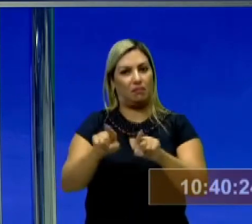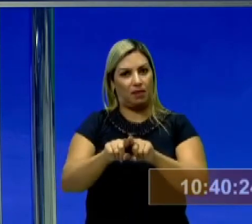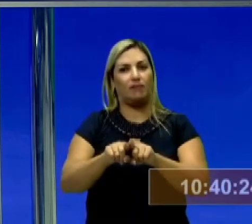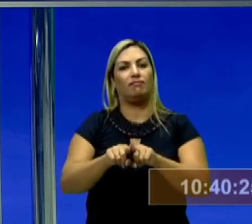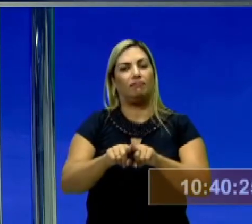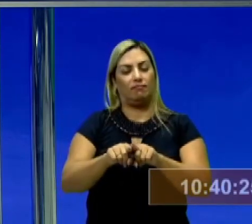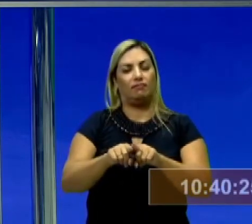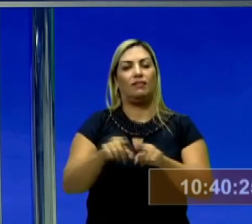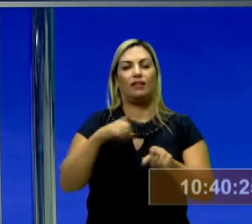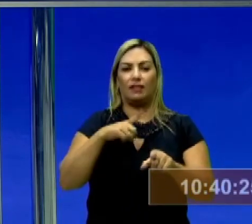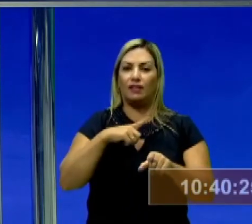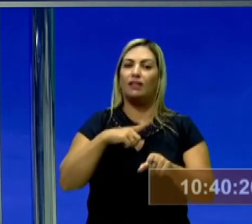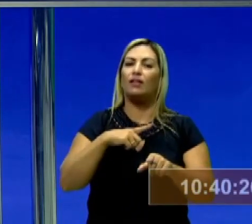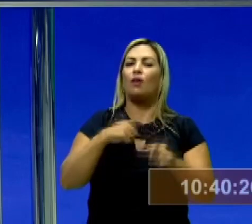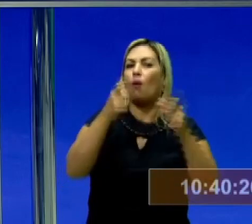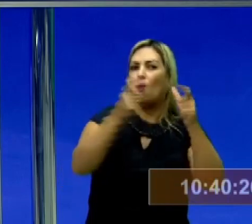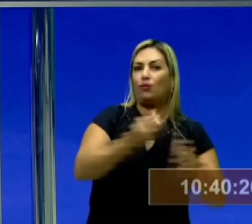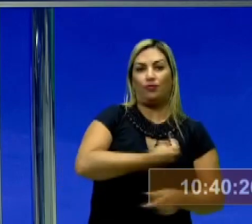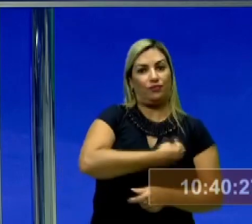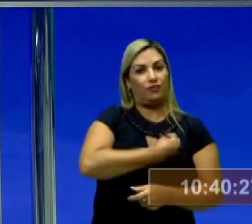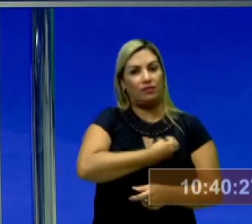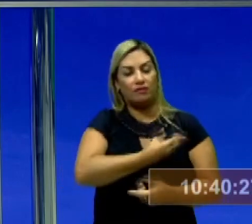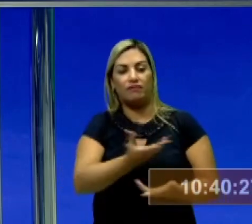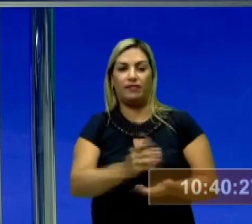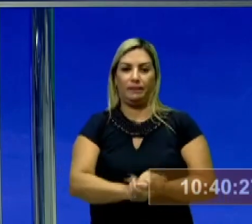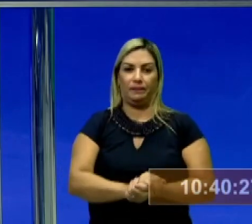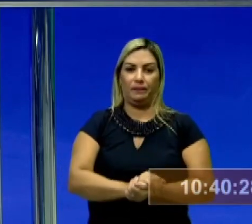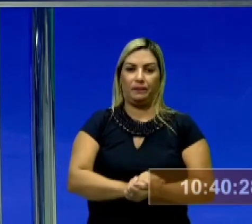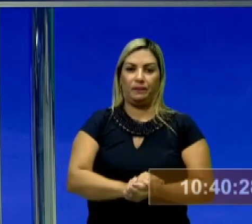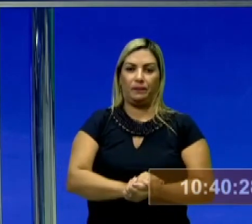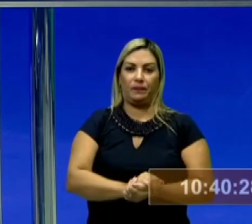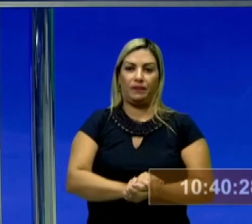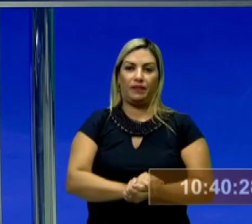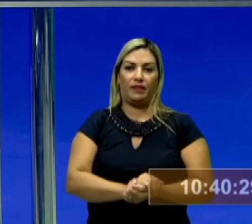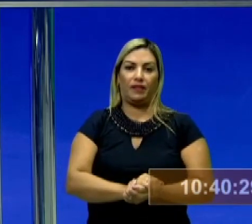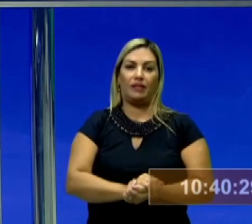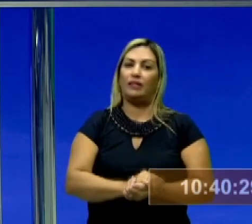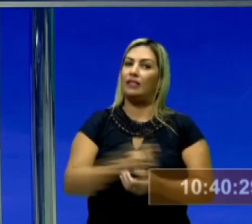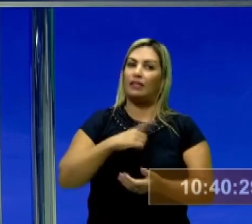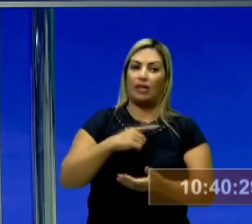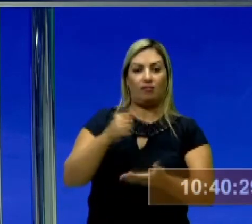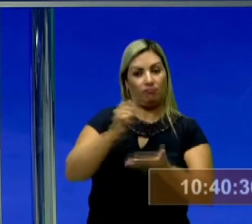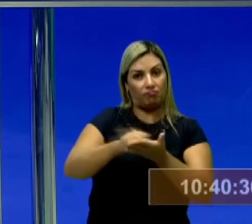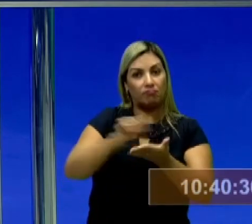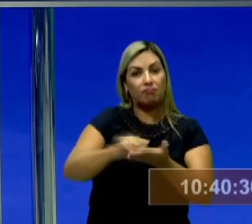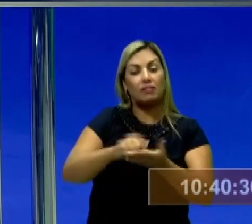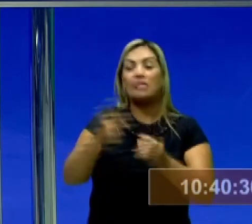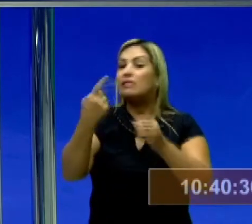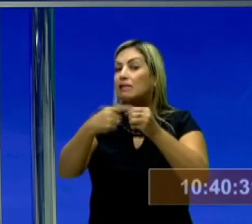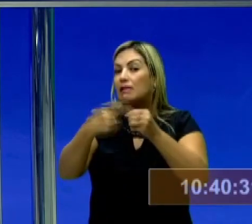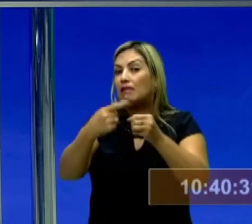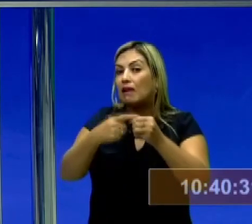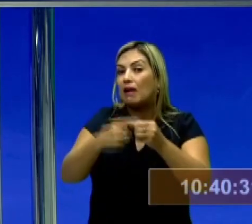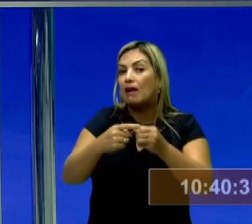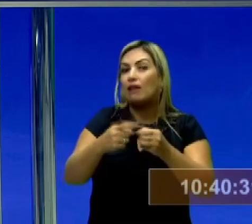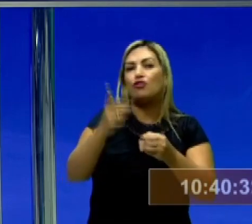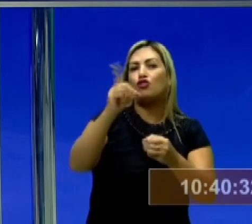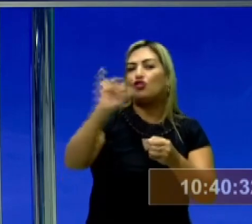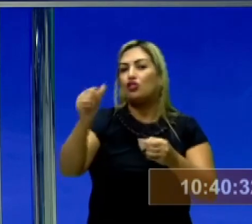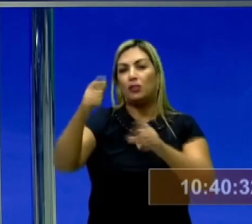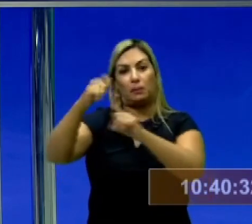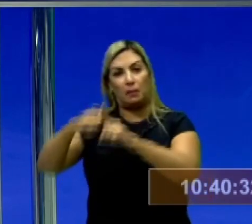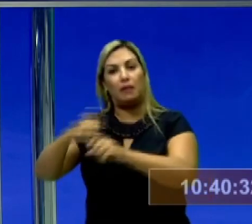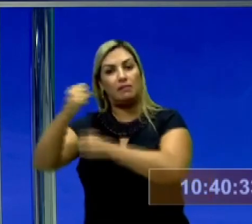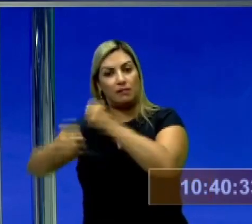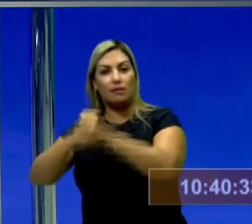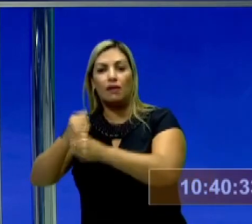onde ele está falando, a cidade de onde é escrita, dia, mês e